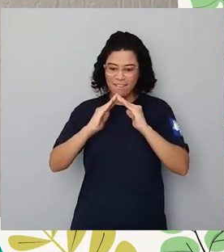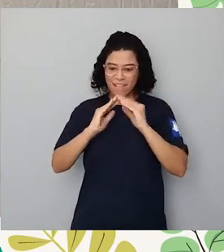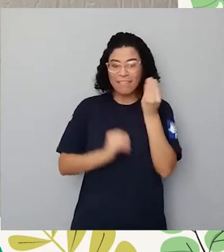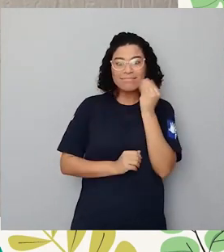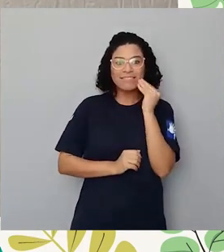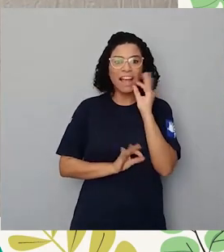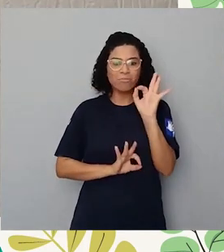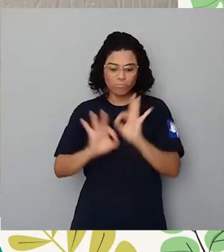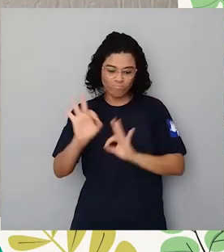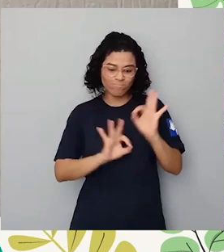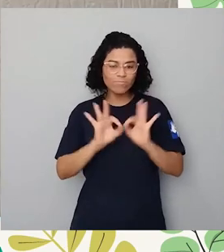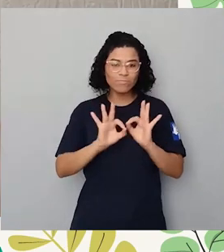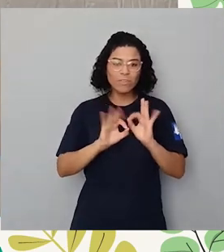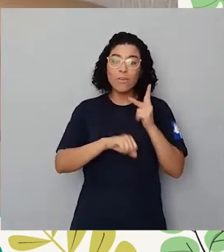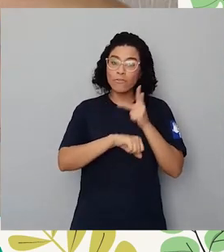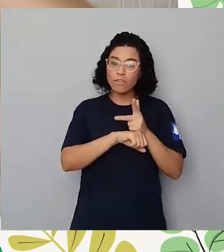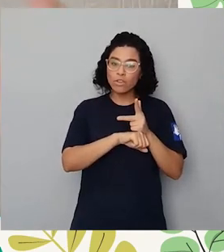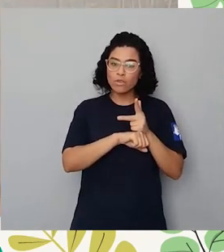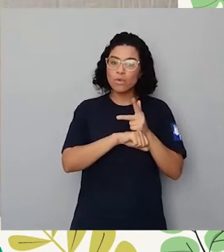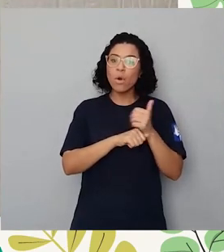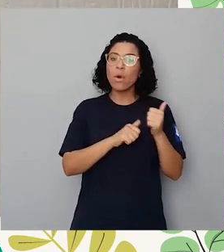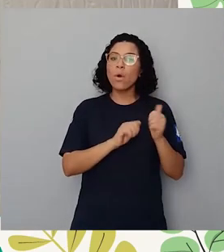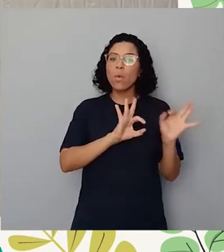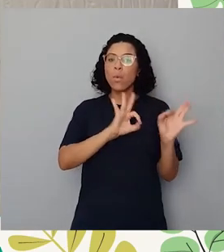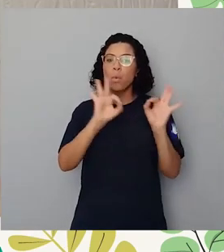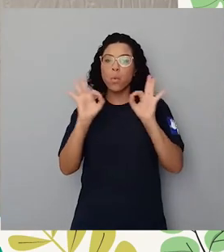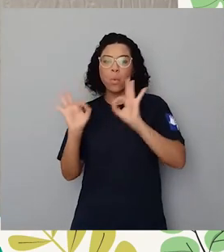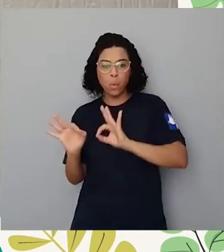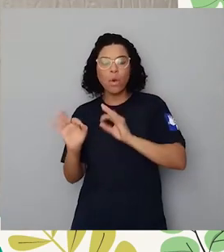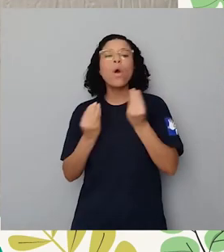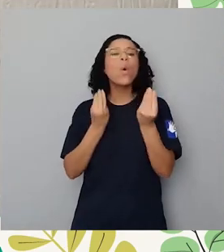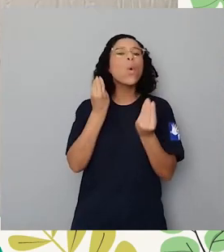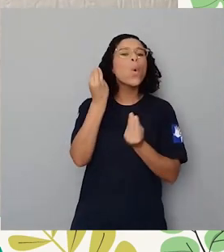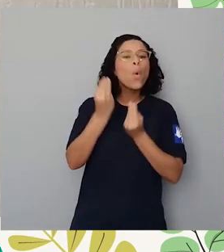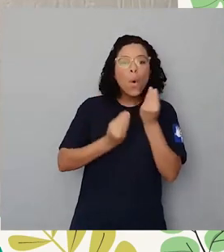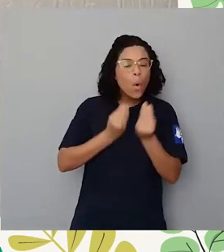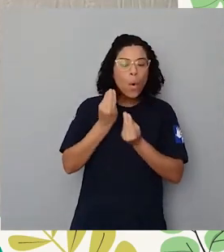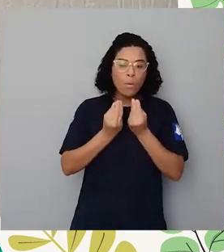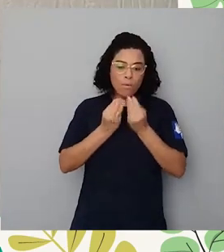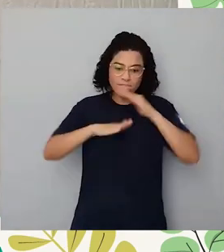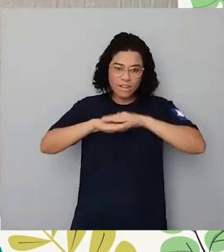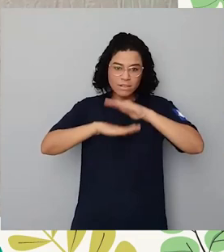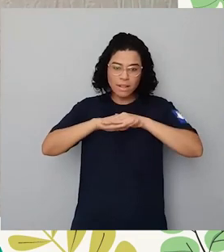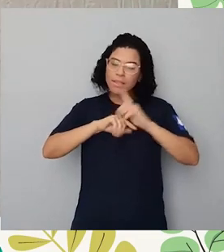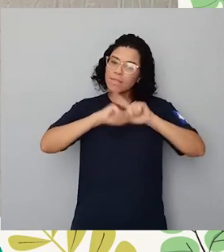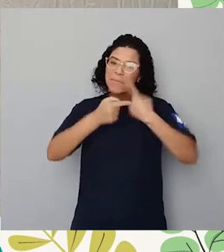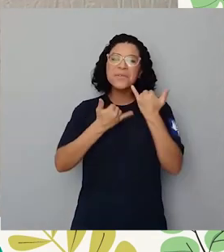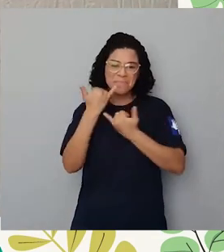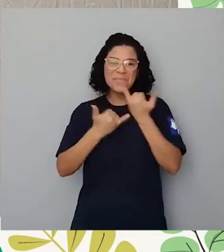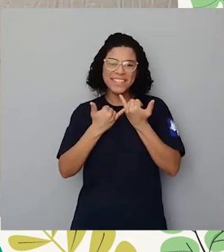tá? Vamos acompanhar o vídeo aí de como aprender a fazer o tangram e depois a gente brinca de montar algumas